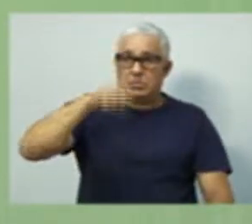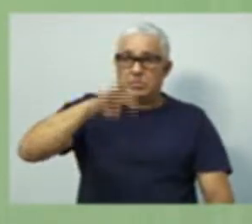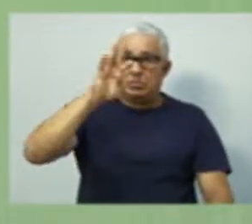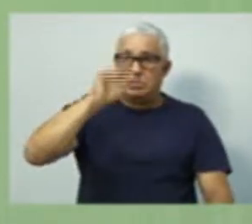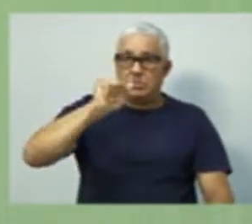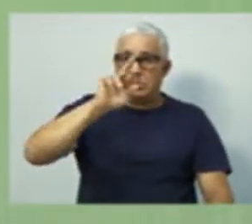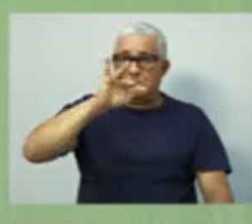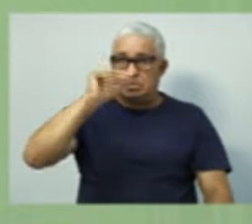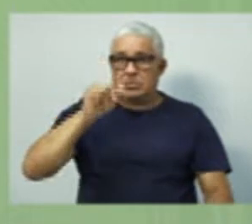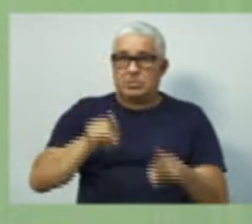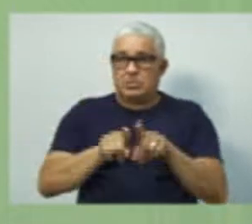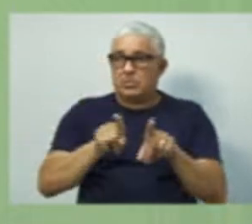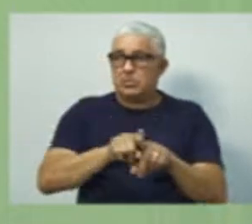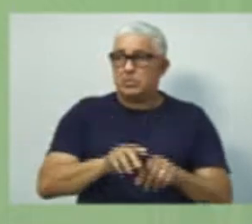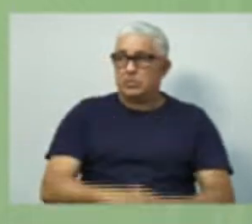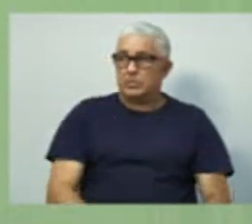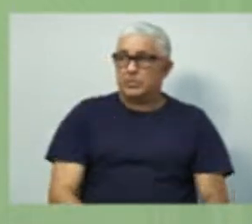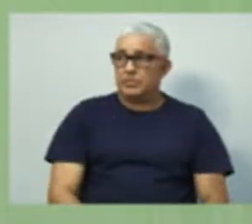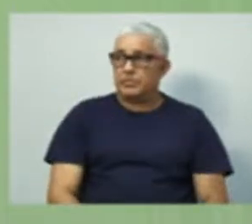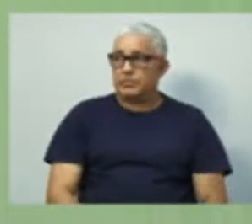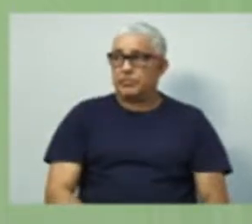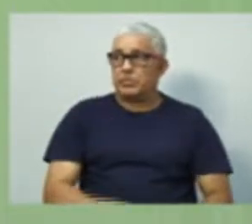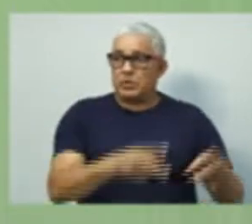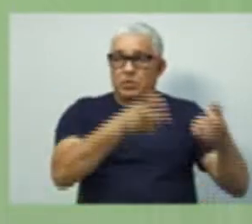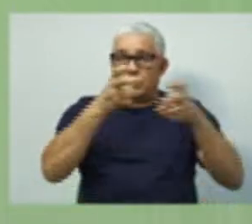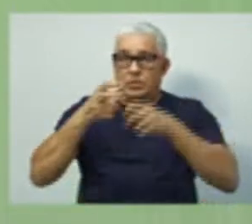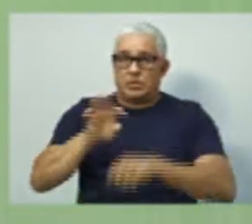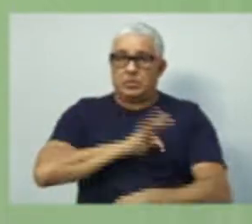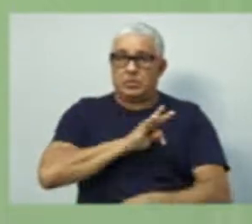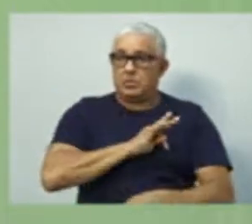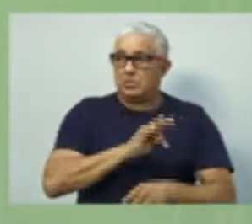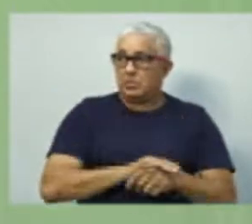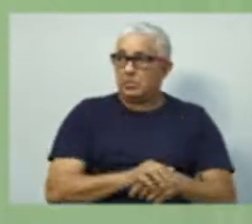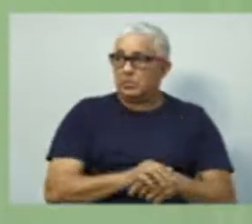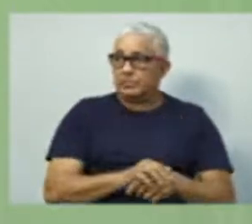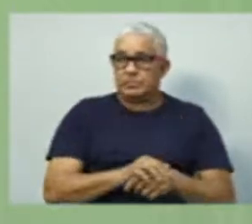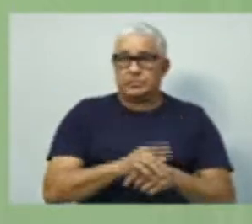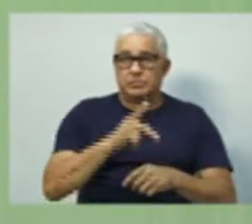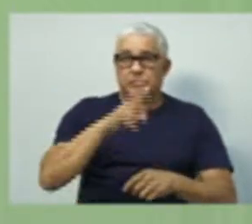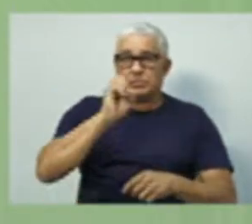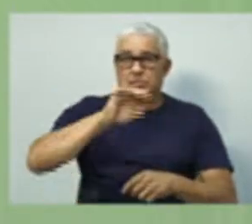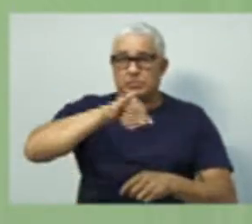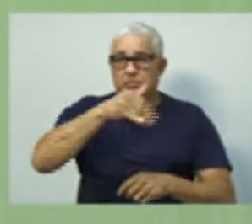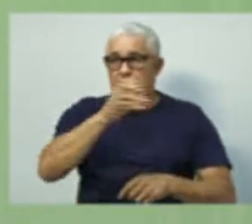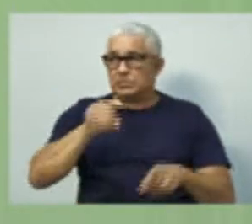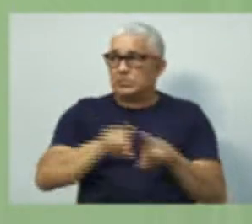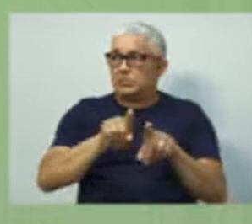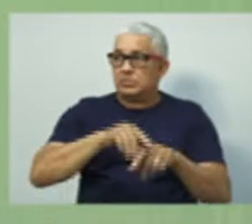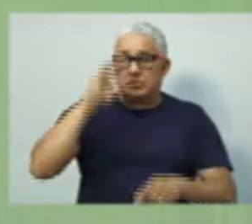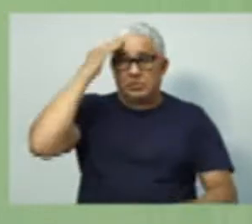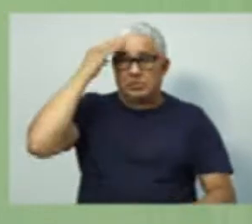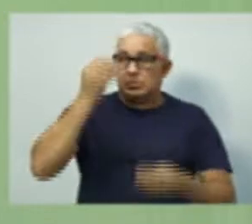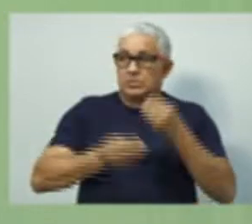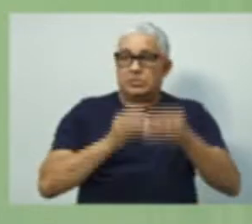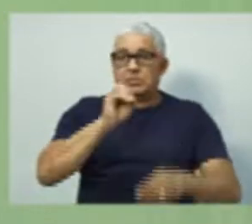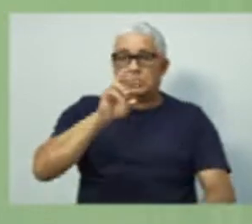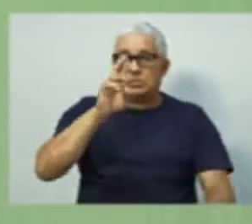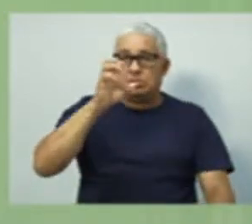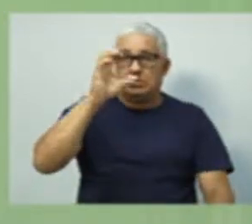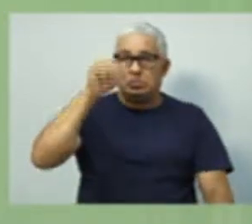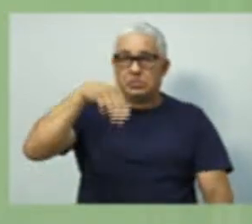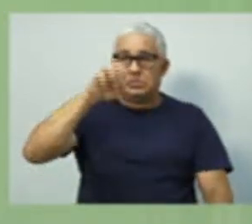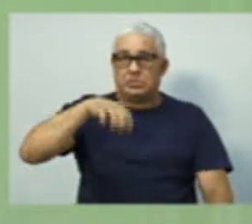de projeção e entender conceitualmente o orçamento de vendas. Quando se trata